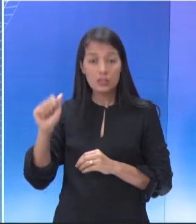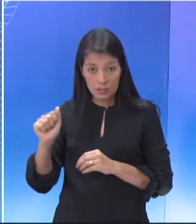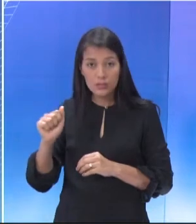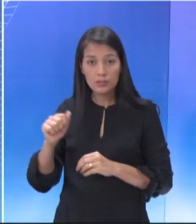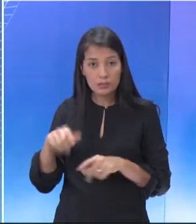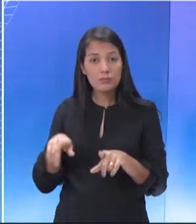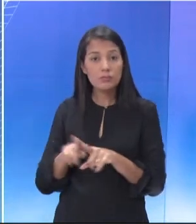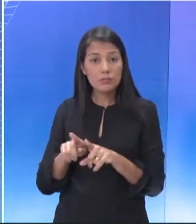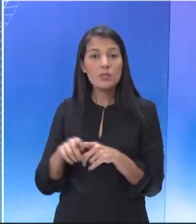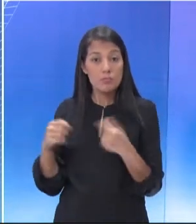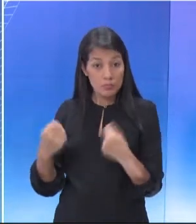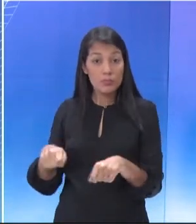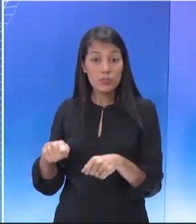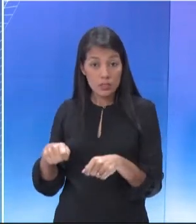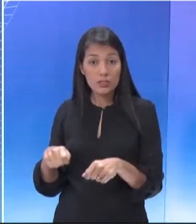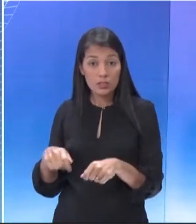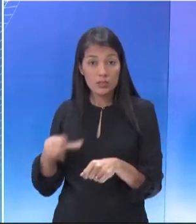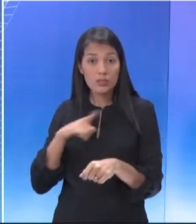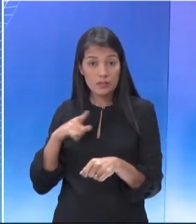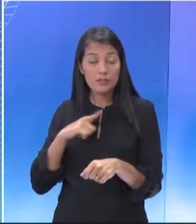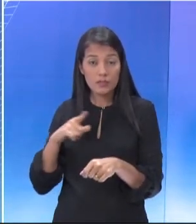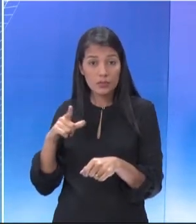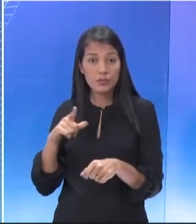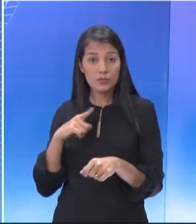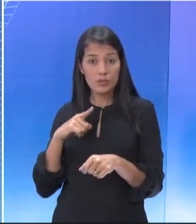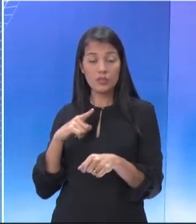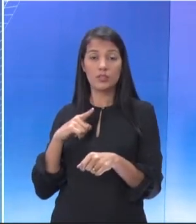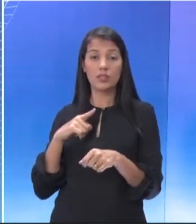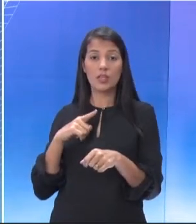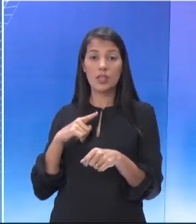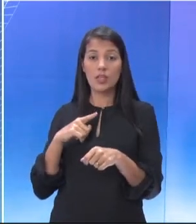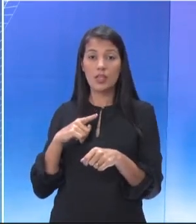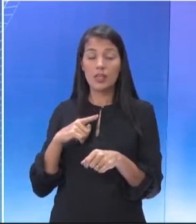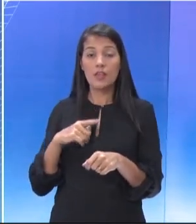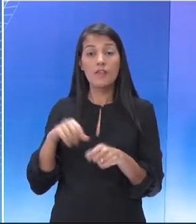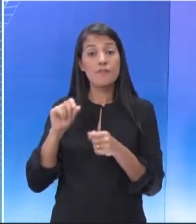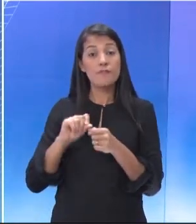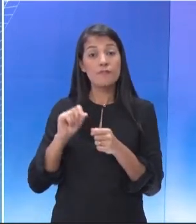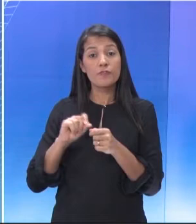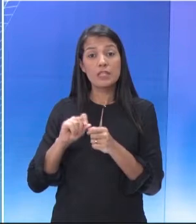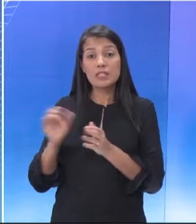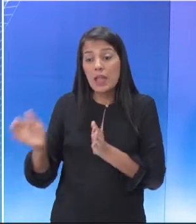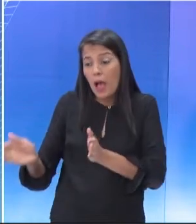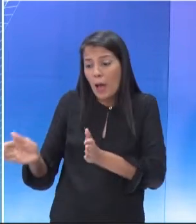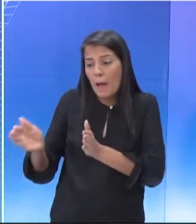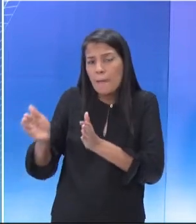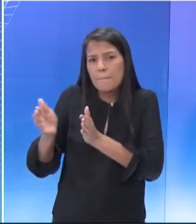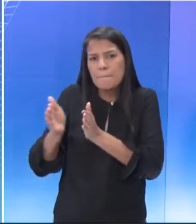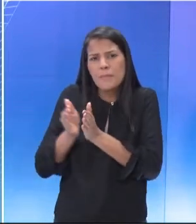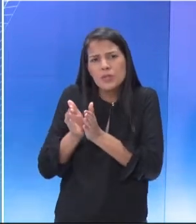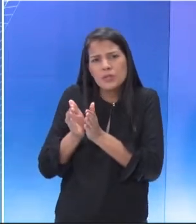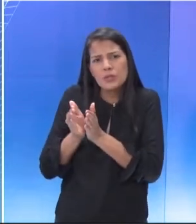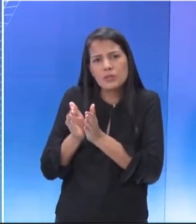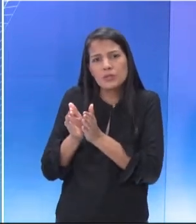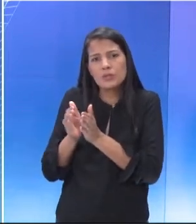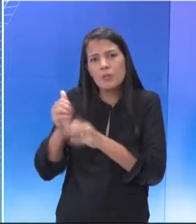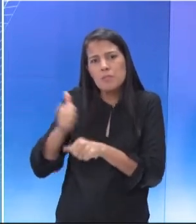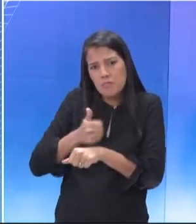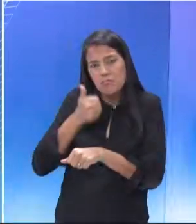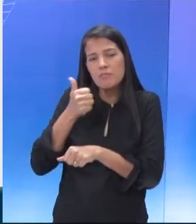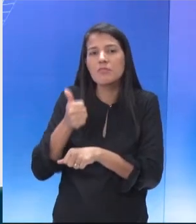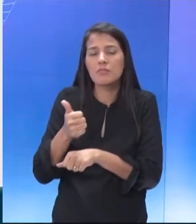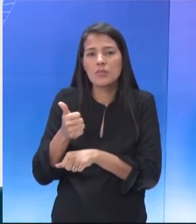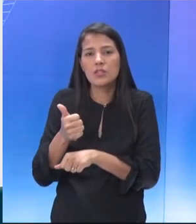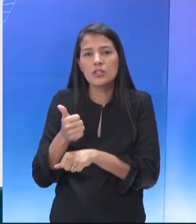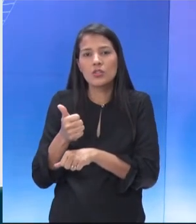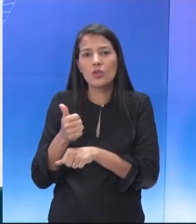uma insaturação que vai fazer com que a aproximação seja menor. Por isso é que você percebendo aí na cauda